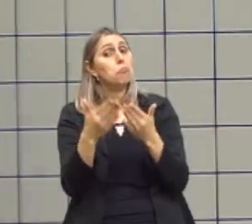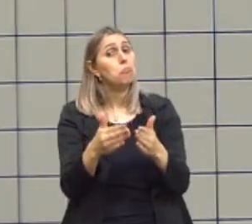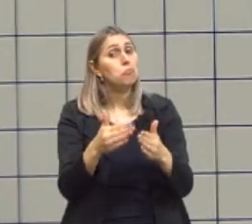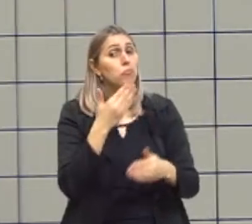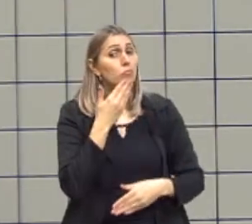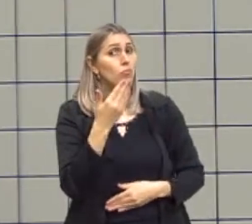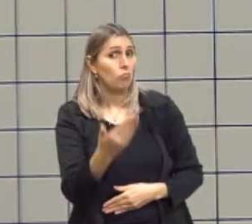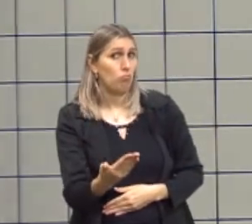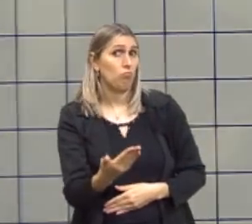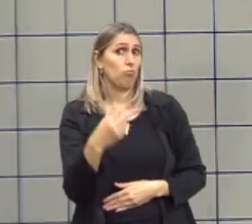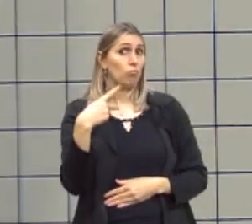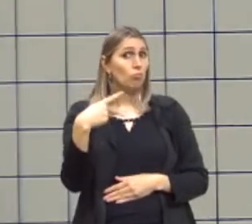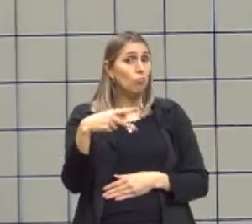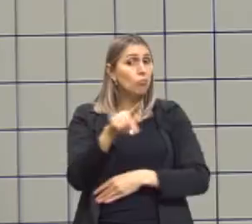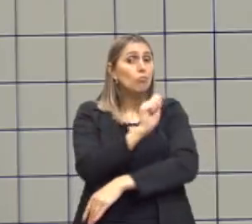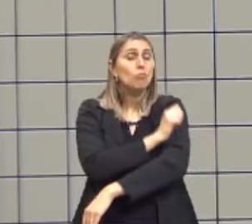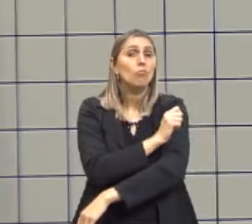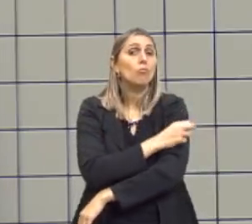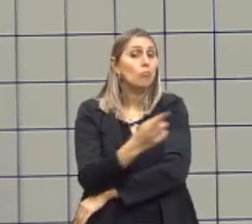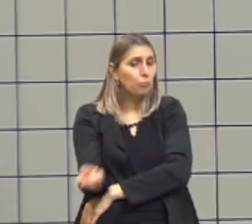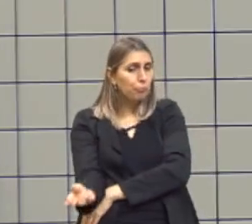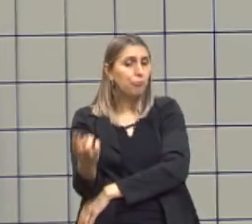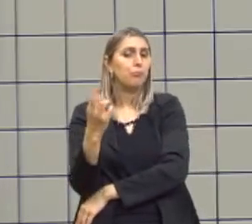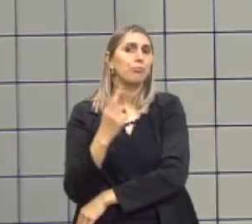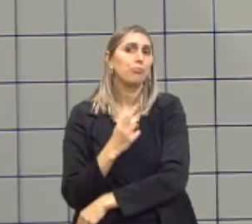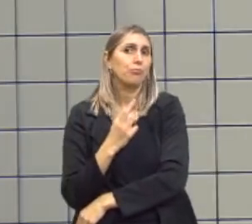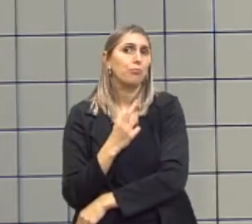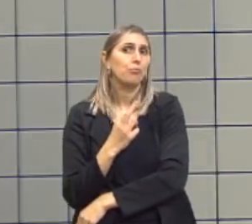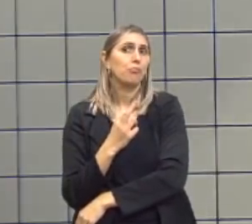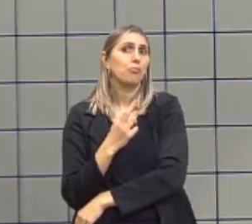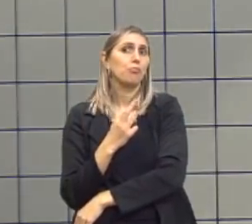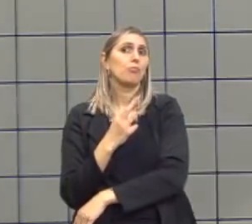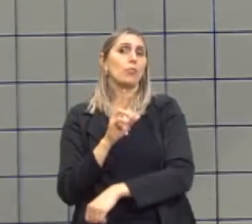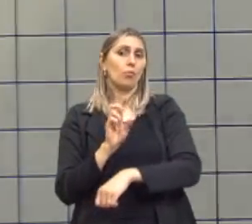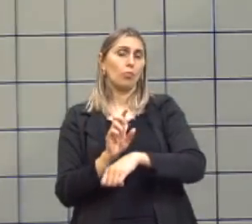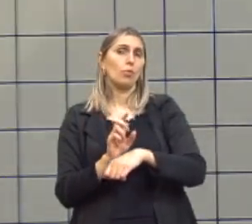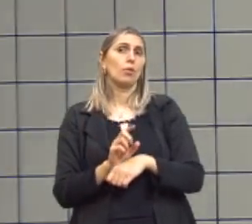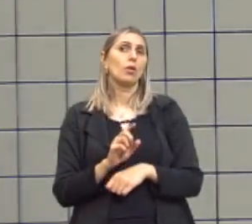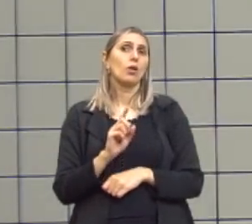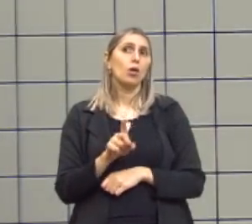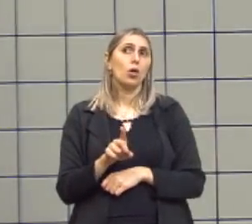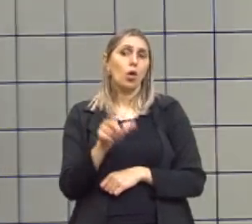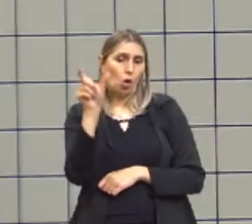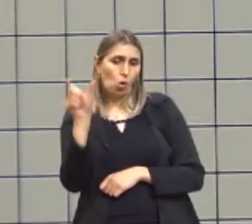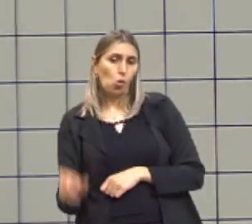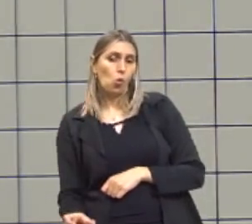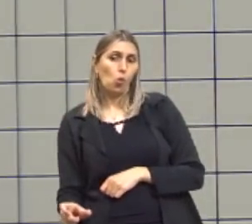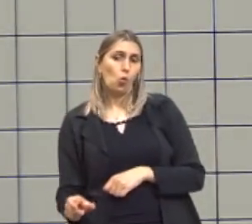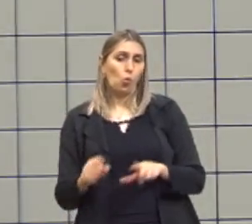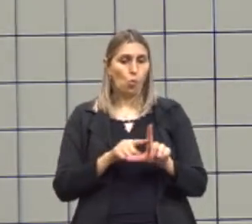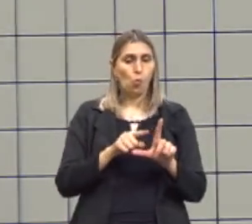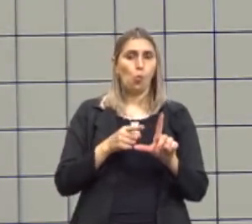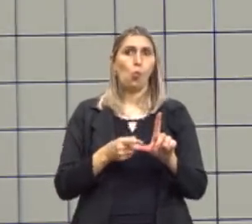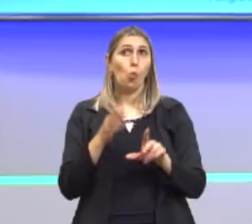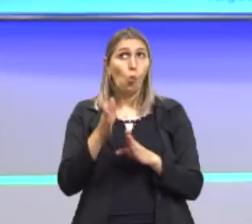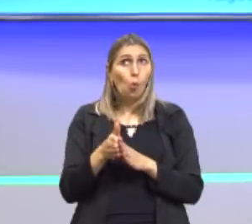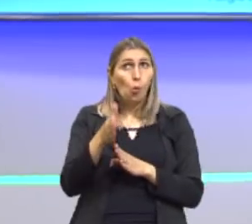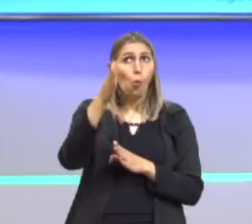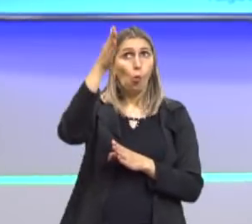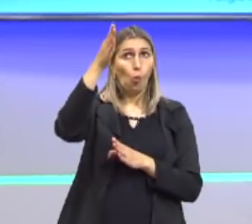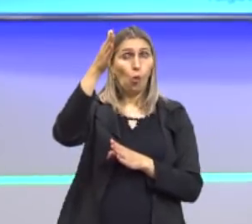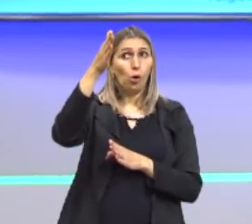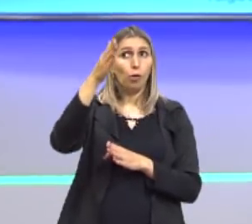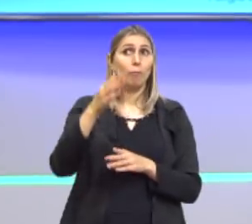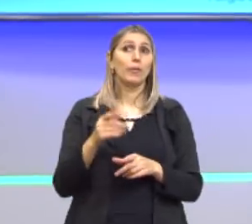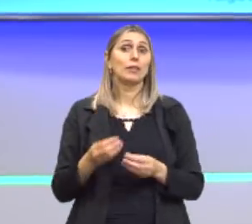para o aluno responder, né, o candidato da prova responder o ângulo com a normal, mas eles te dão o ângulo